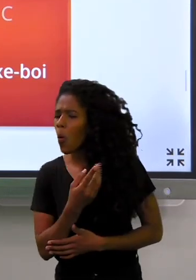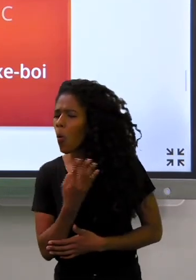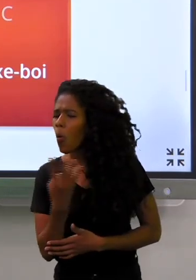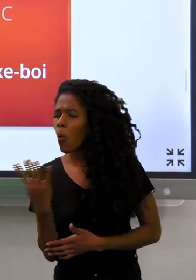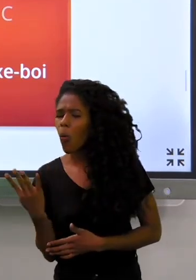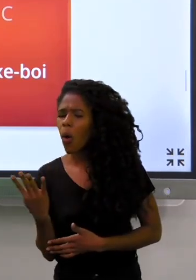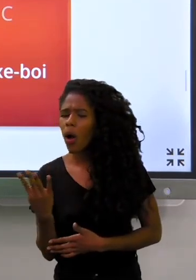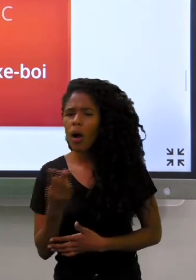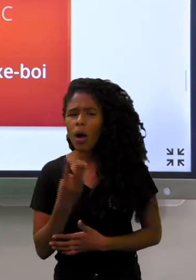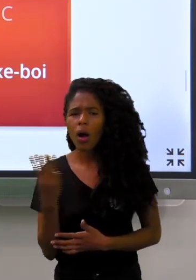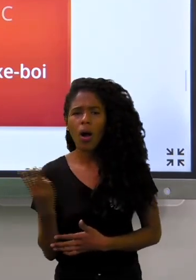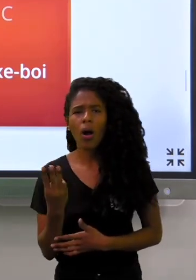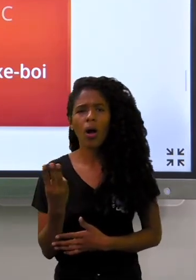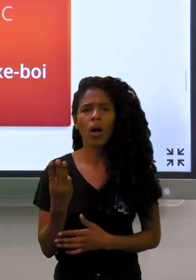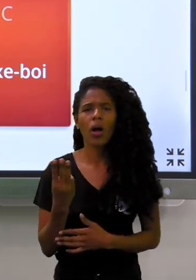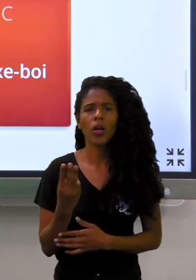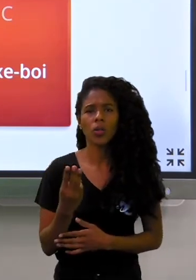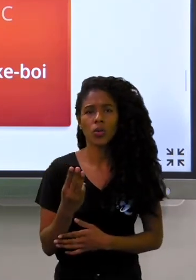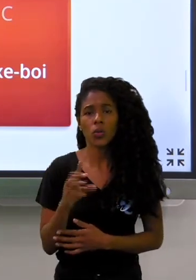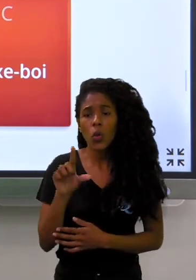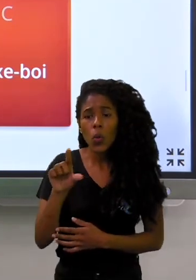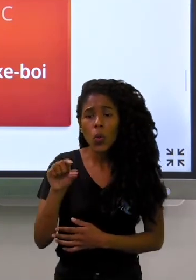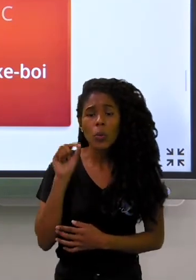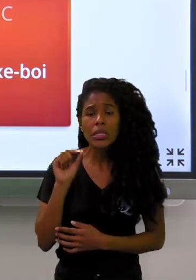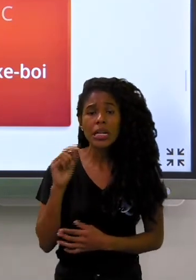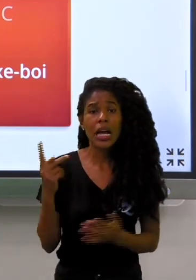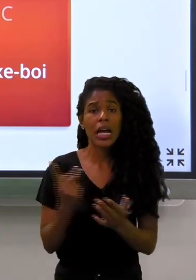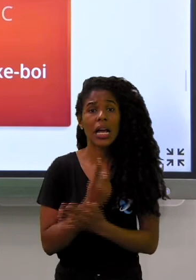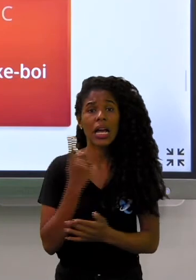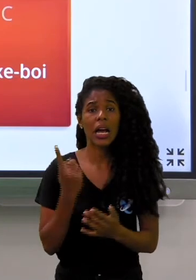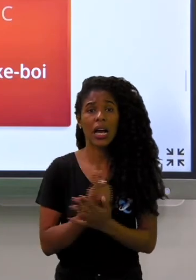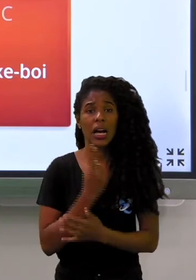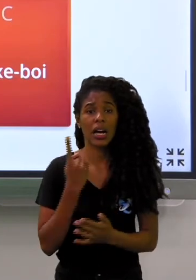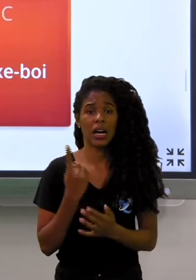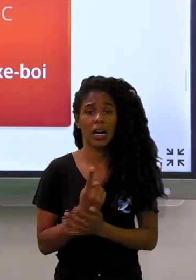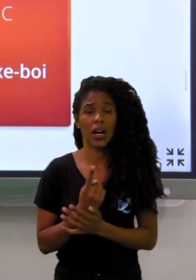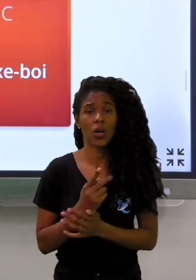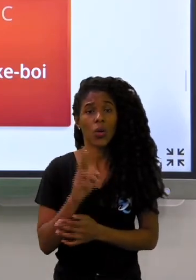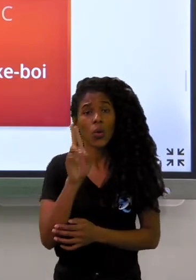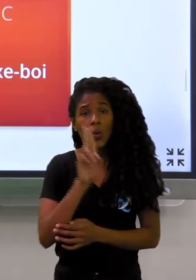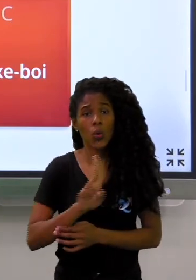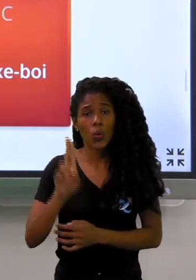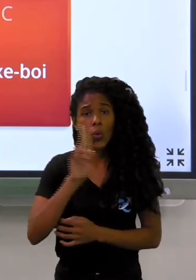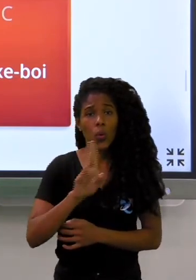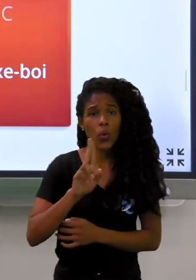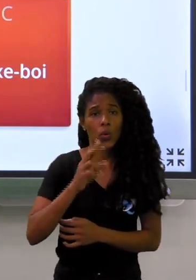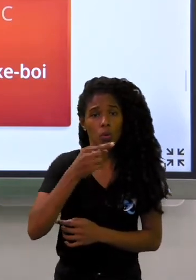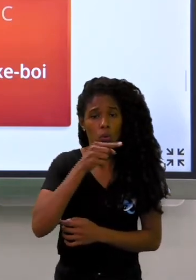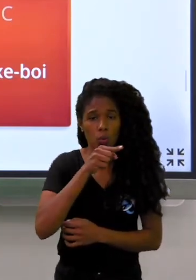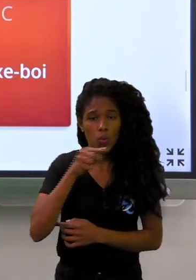incorreta quanto ao uso do hífen. Vejamos aqui, Vitória Régia,